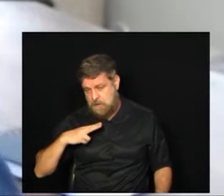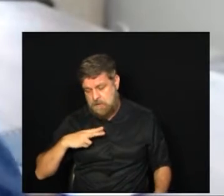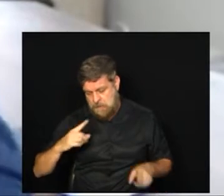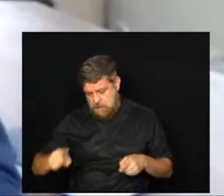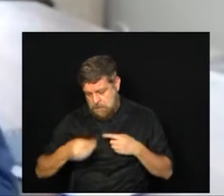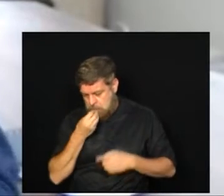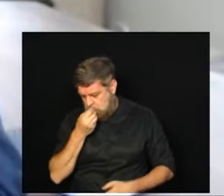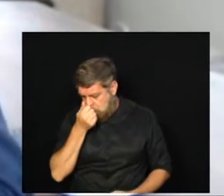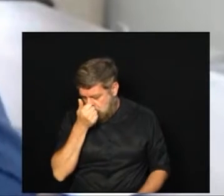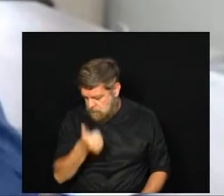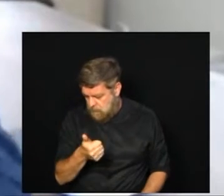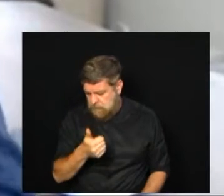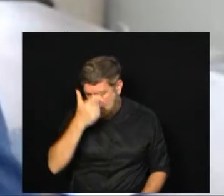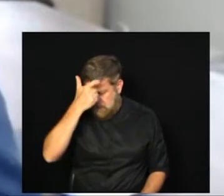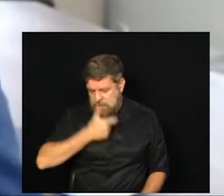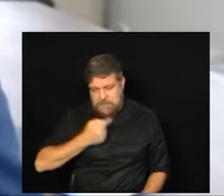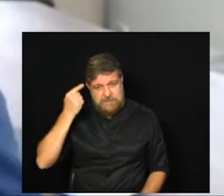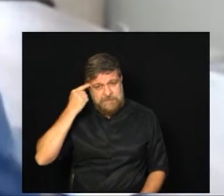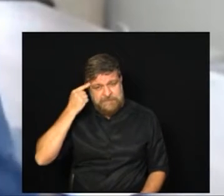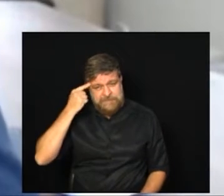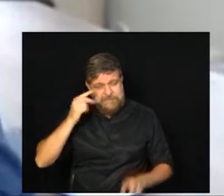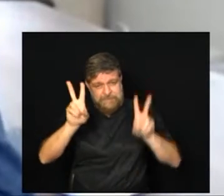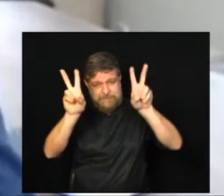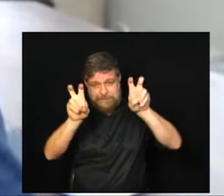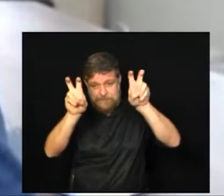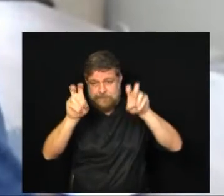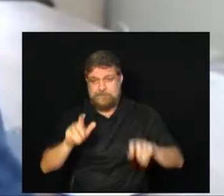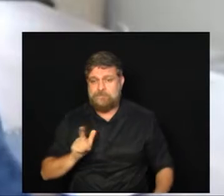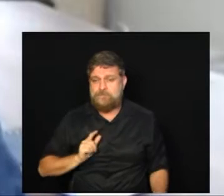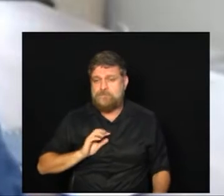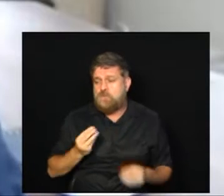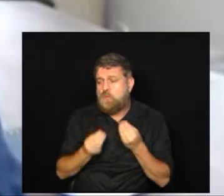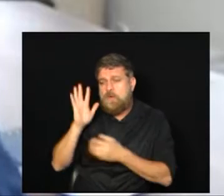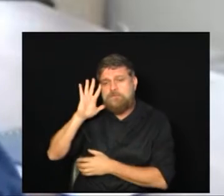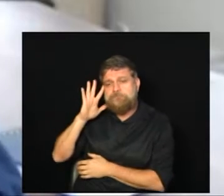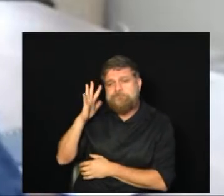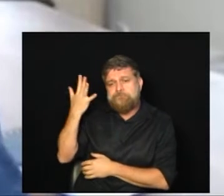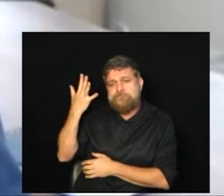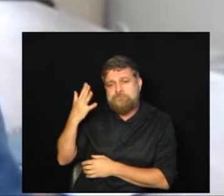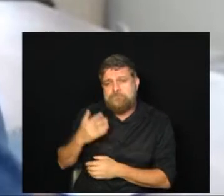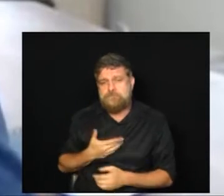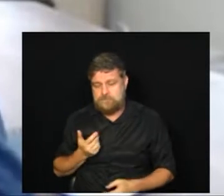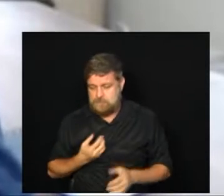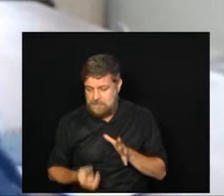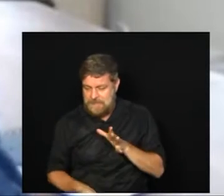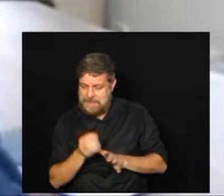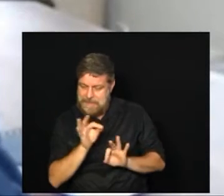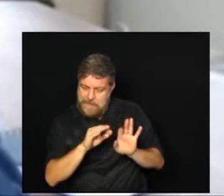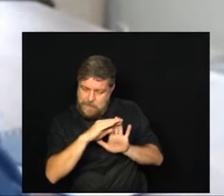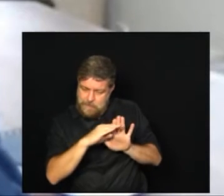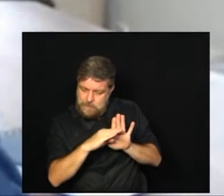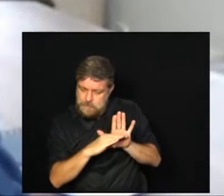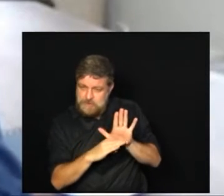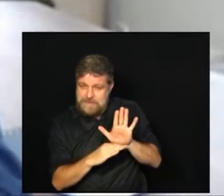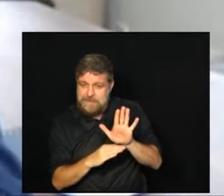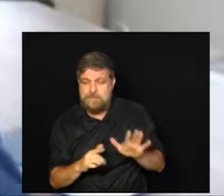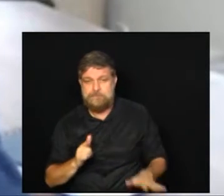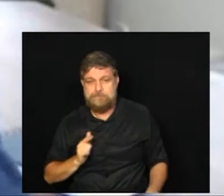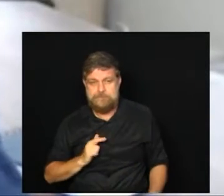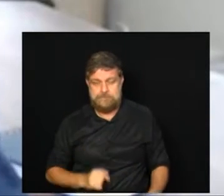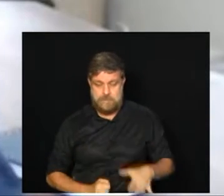desafio, né? Eu sou um que eu penso muito sobre isso, penso muito sobre soluções, penso em criar um projeto, realmente